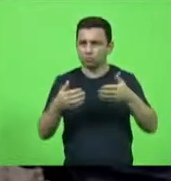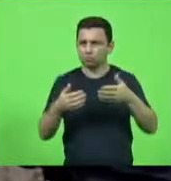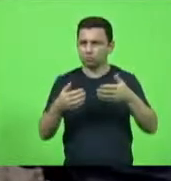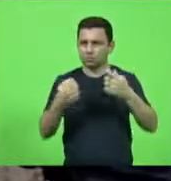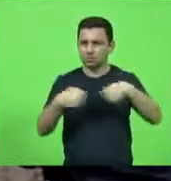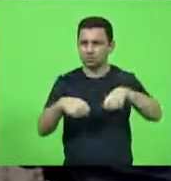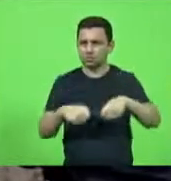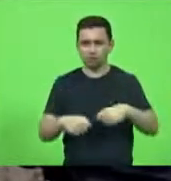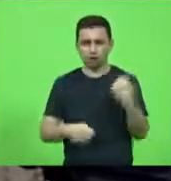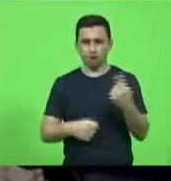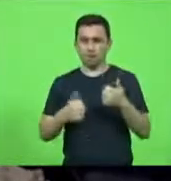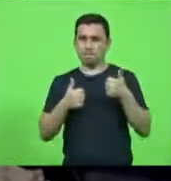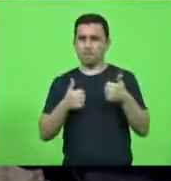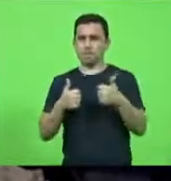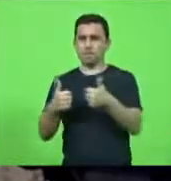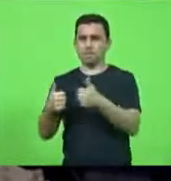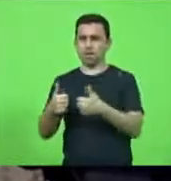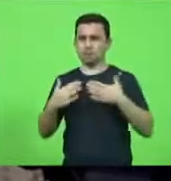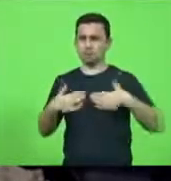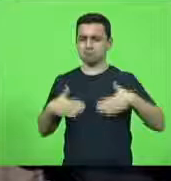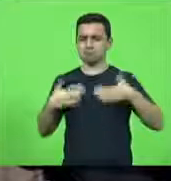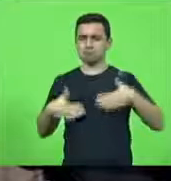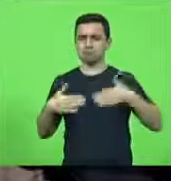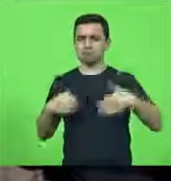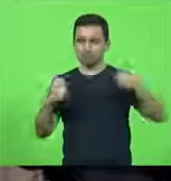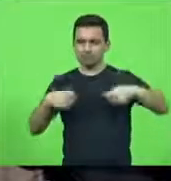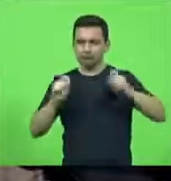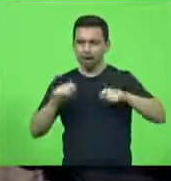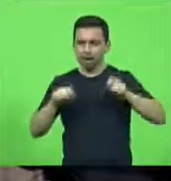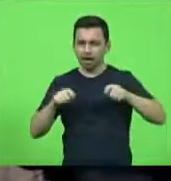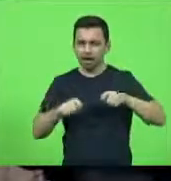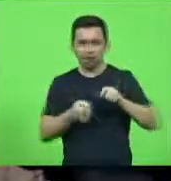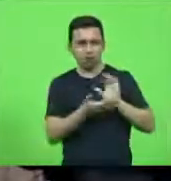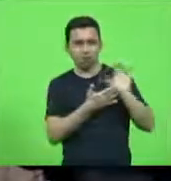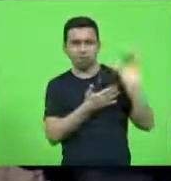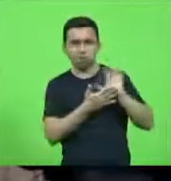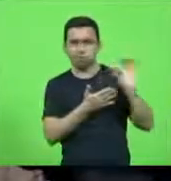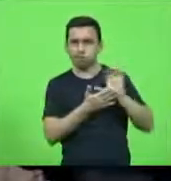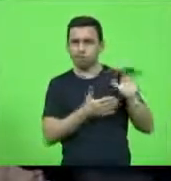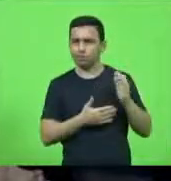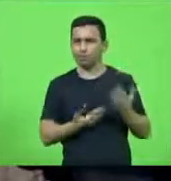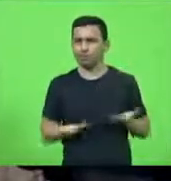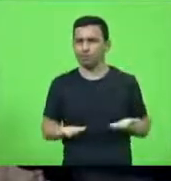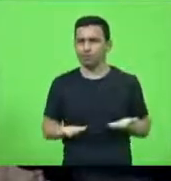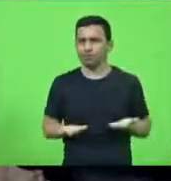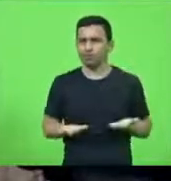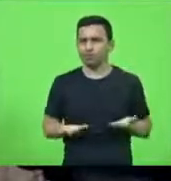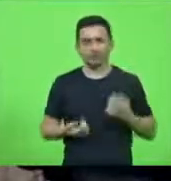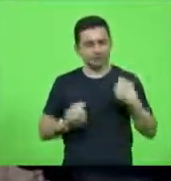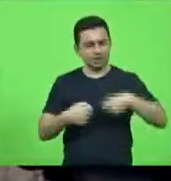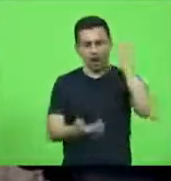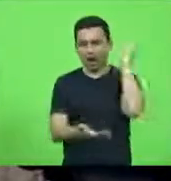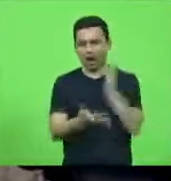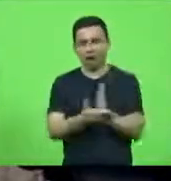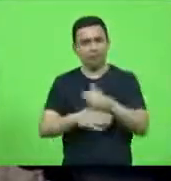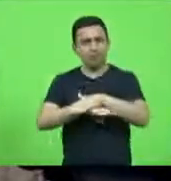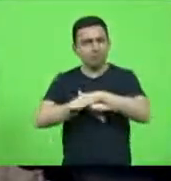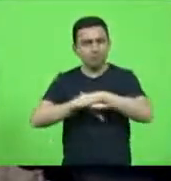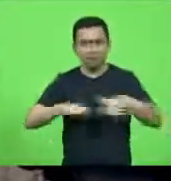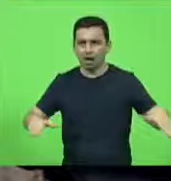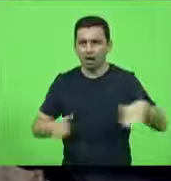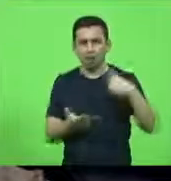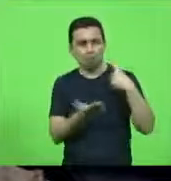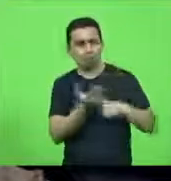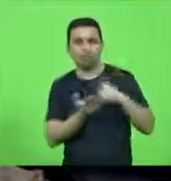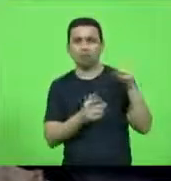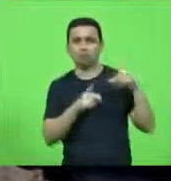bem que podemos ficar sustentando outros lugares? Não, não podemos. Temos que acabar com esse pacto espoliador de Santa